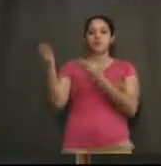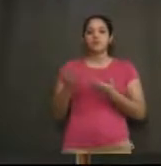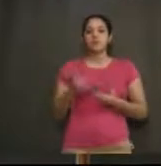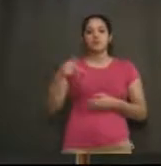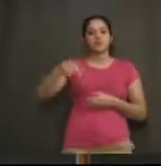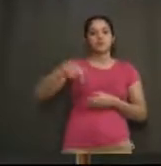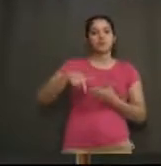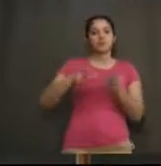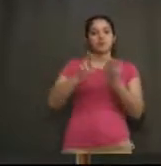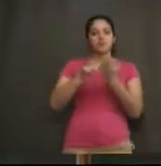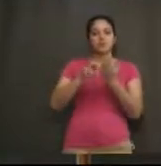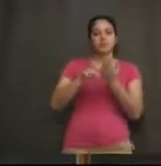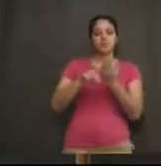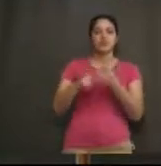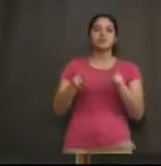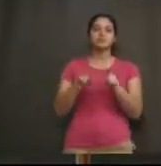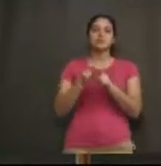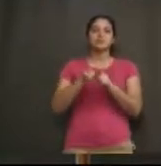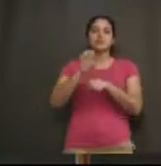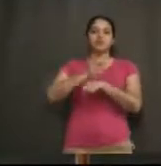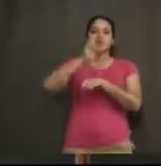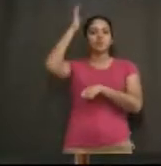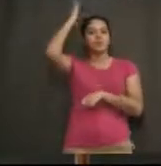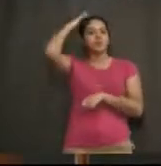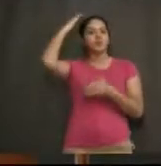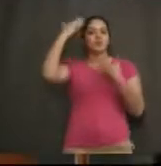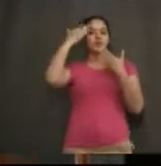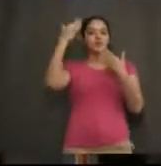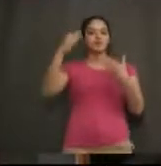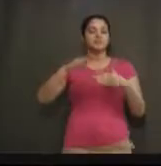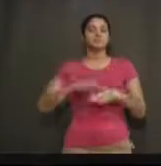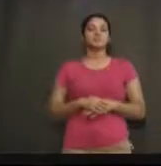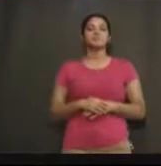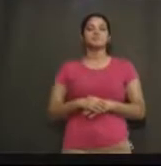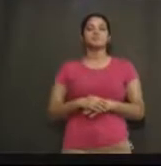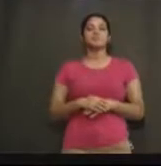nossa universidade e ao nosso estado. Muito obrigado.